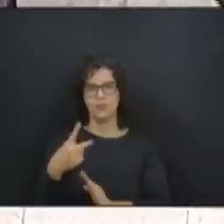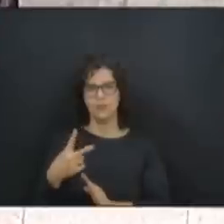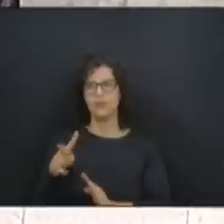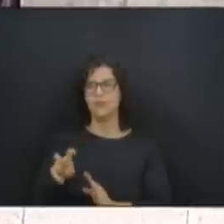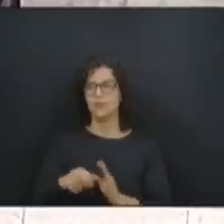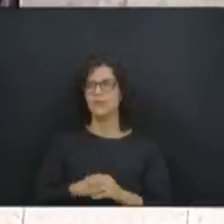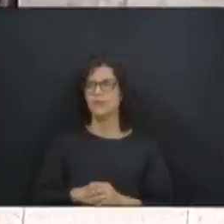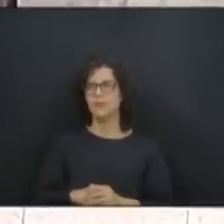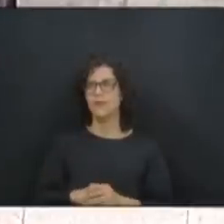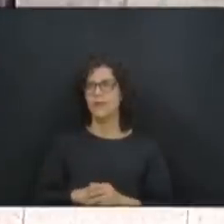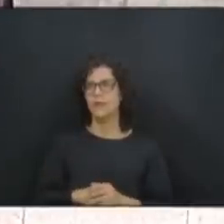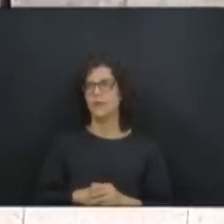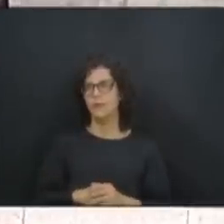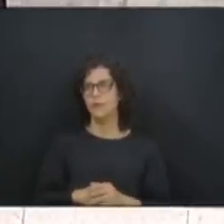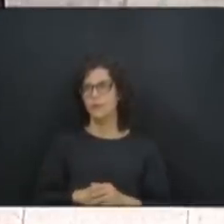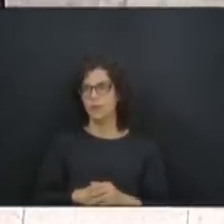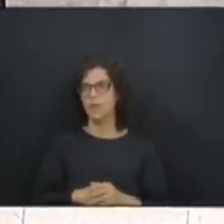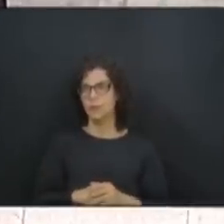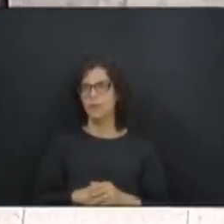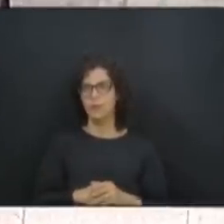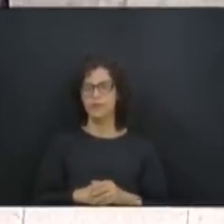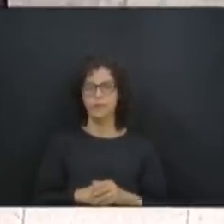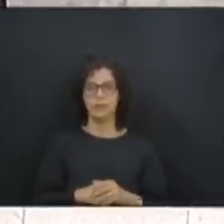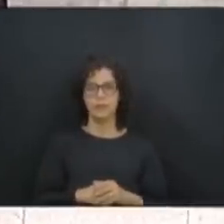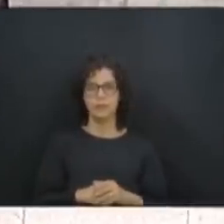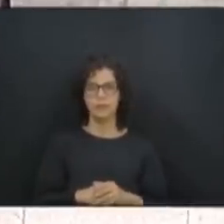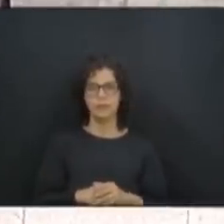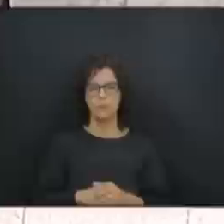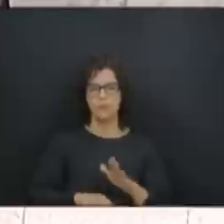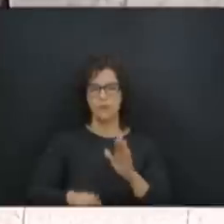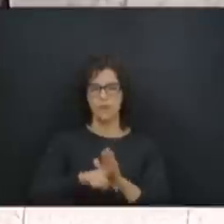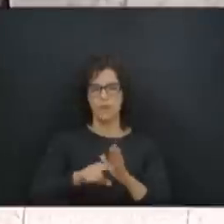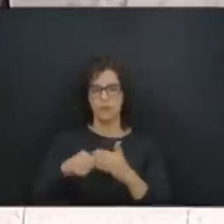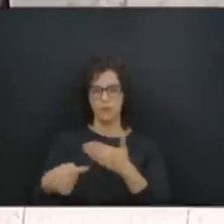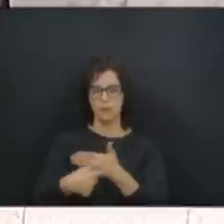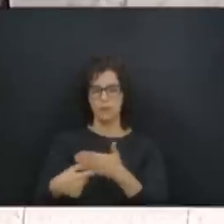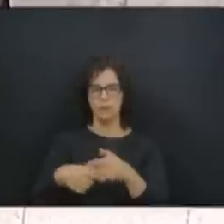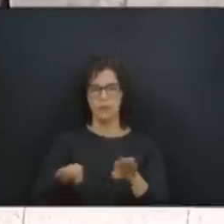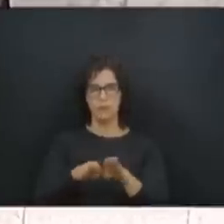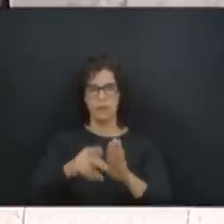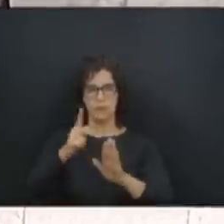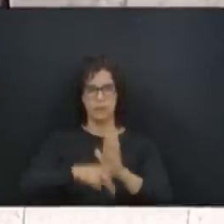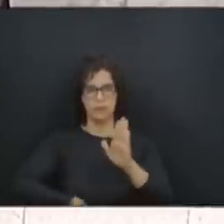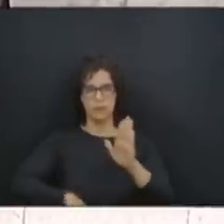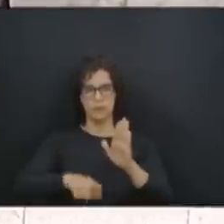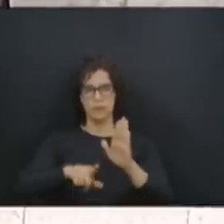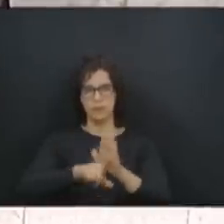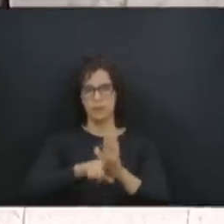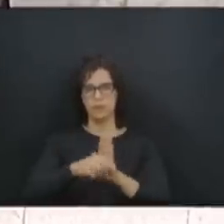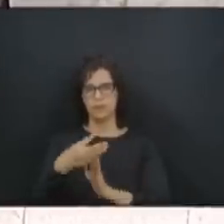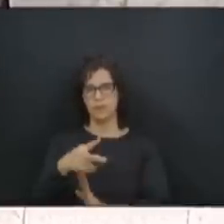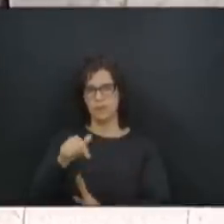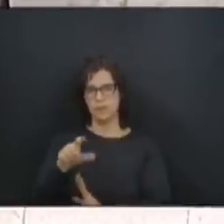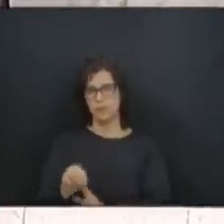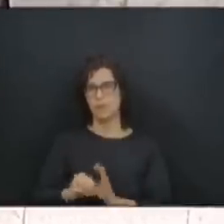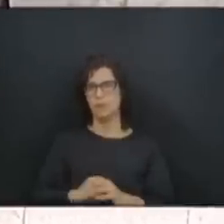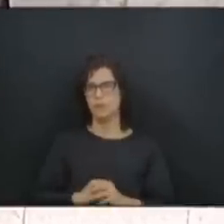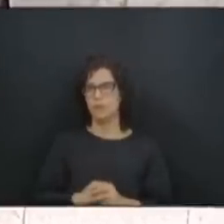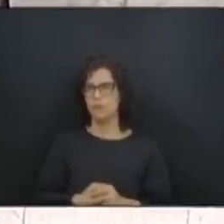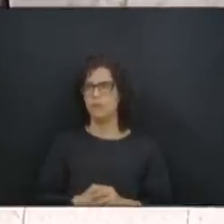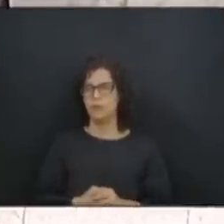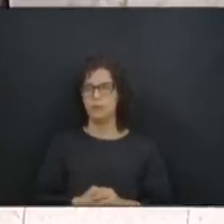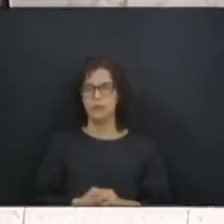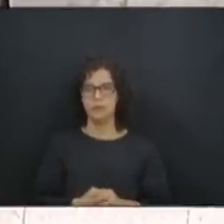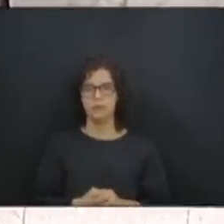152 o Ofício 353 o gabinete do governador comunicação projeto de lei nº 370